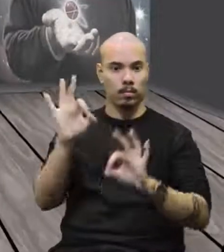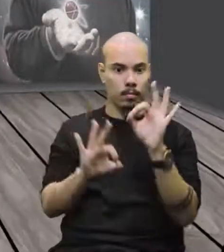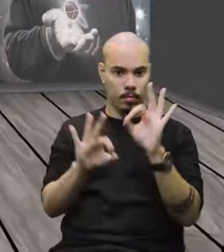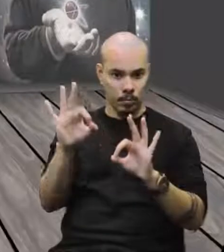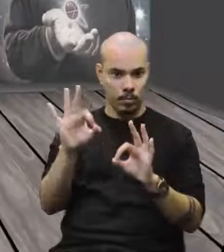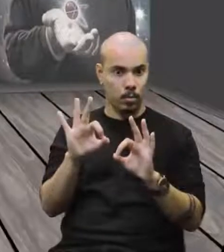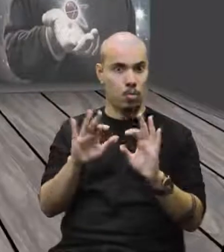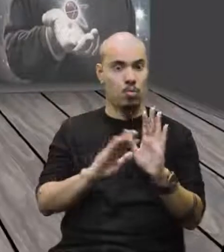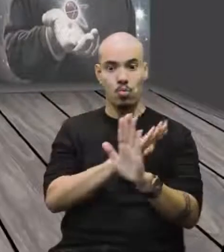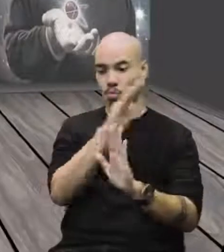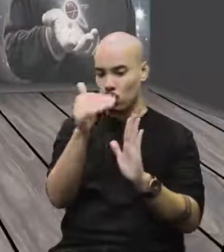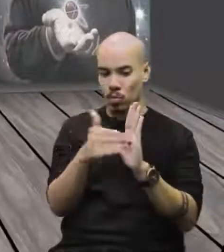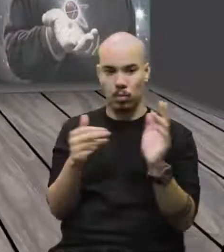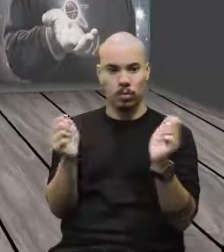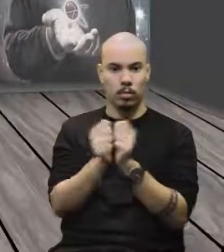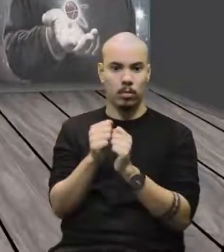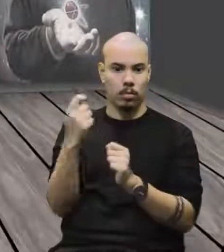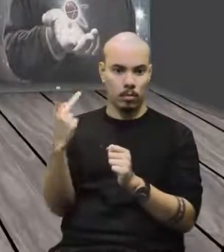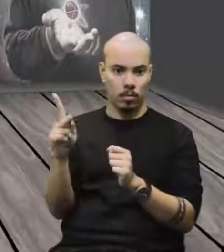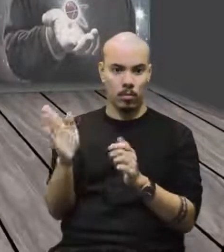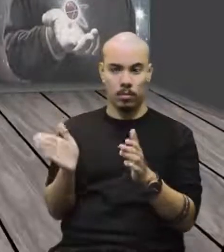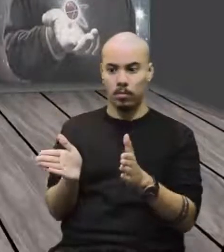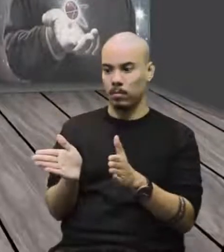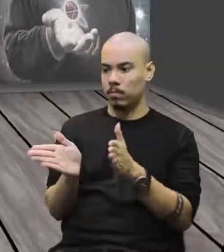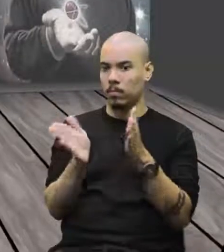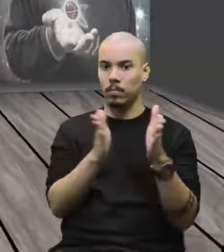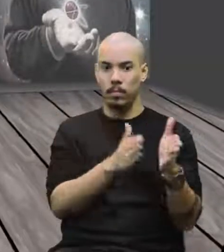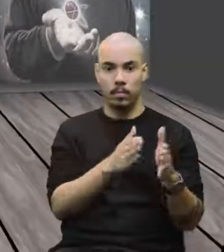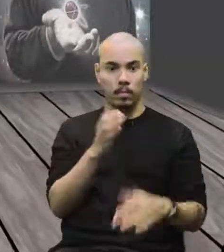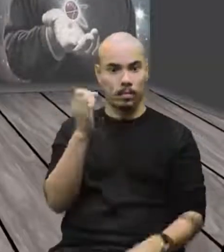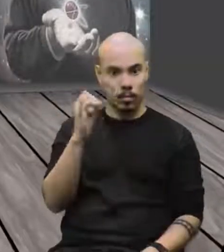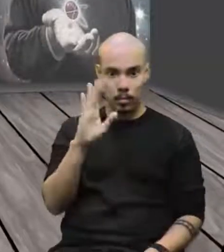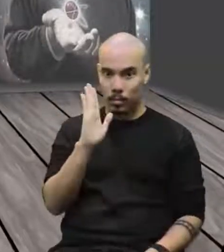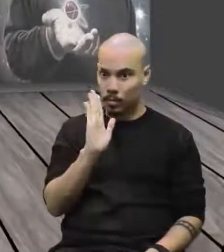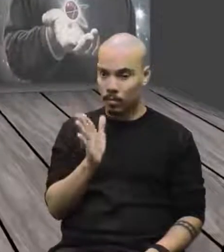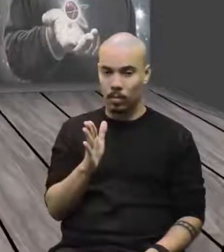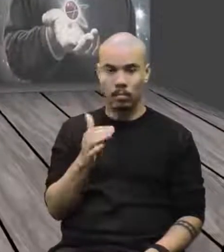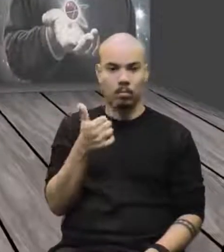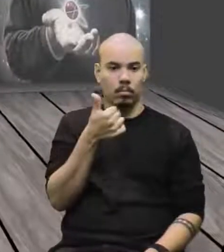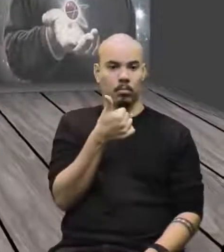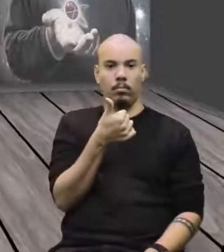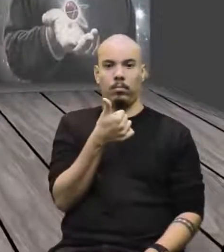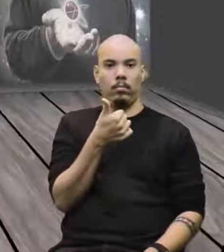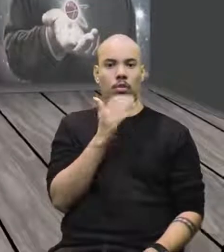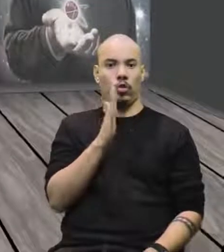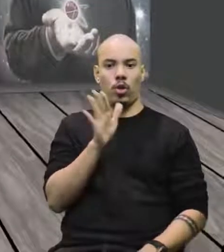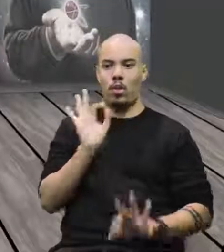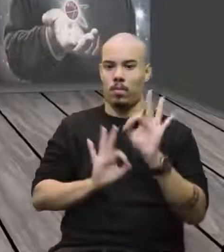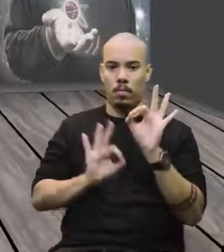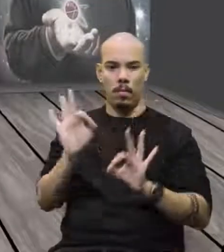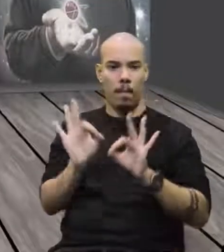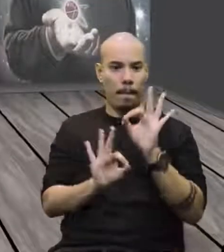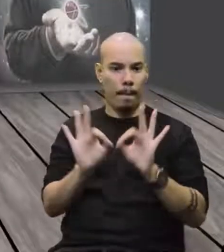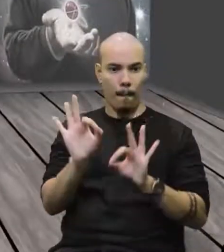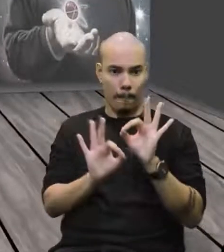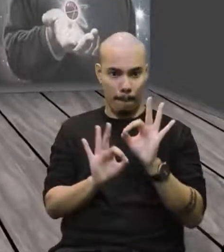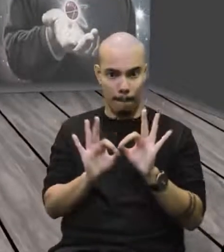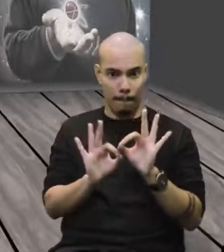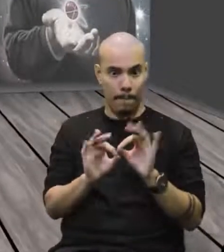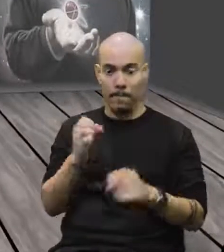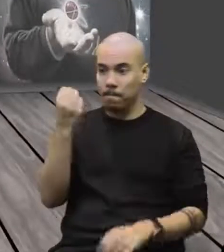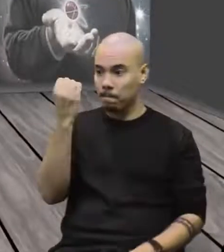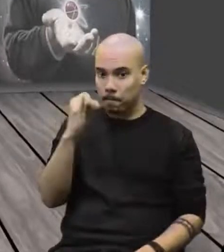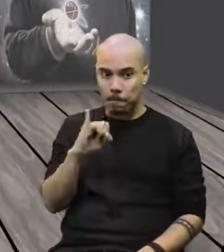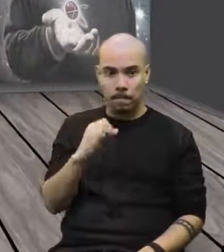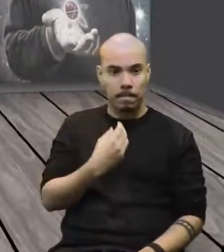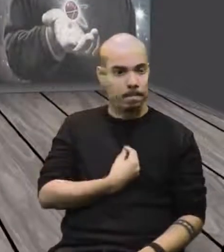Tudo que está do lado dele, você tem que passar para o outro lado. Se ele já está na esquerda, beleza. Está arrumadinho, só vai passar para o outro lado. Mas se ele